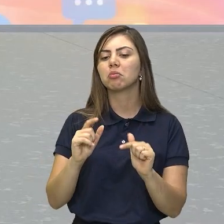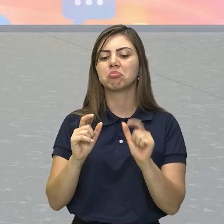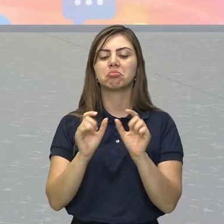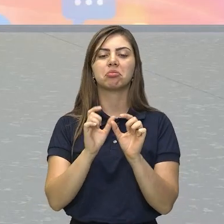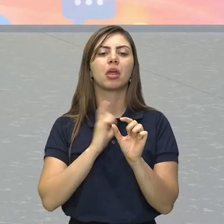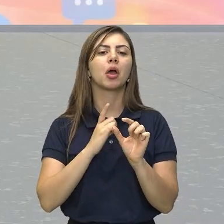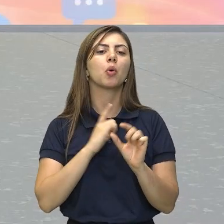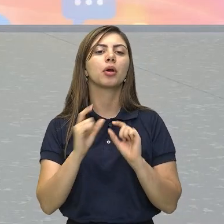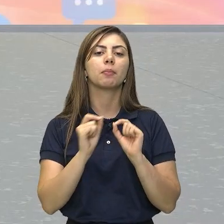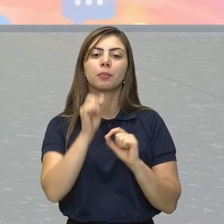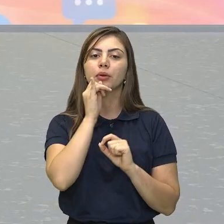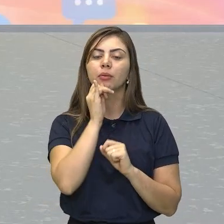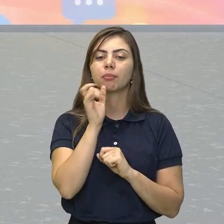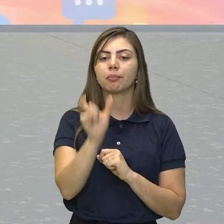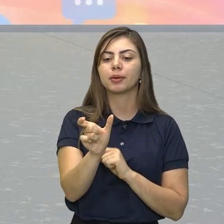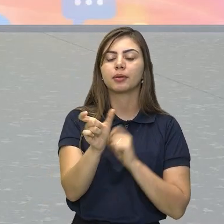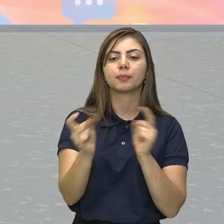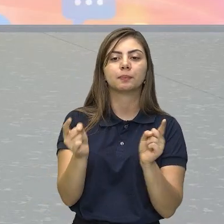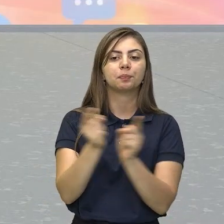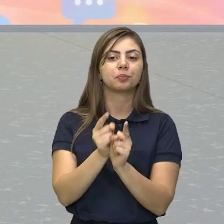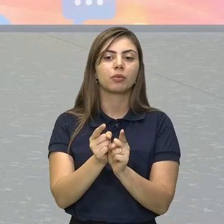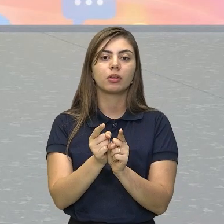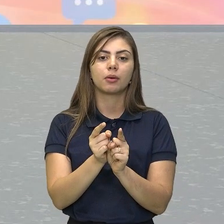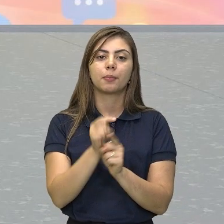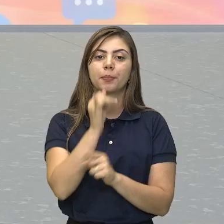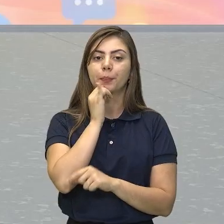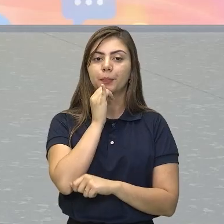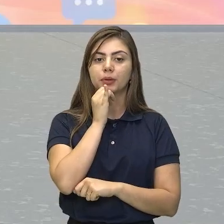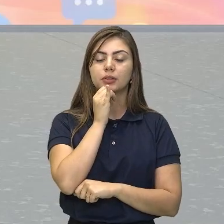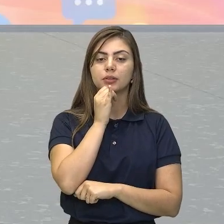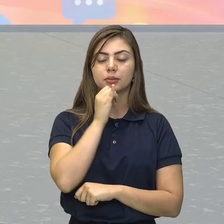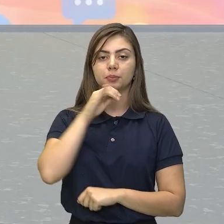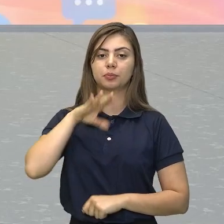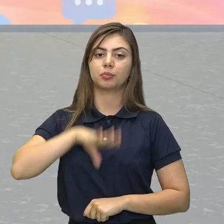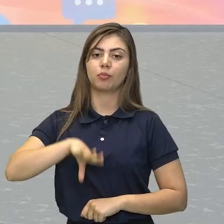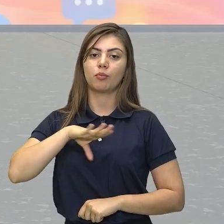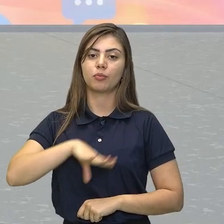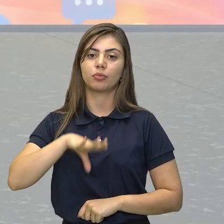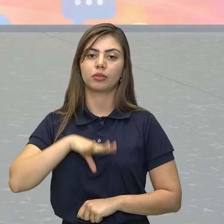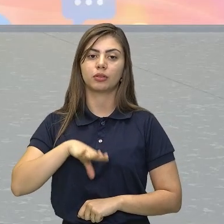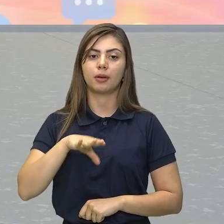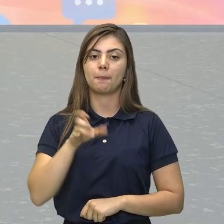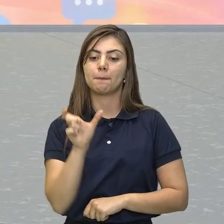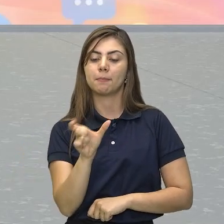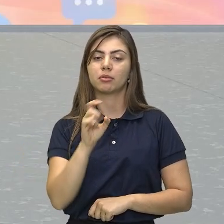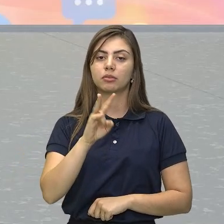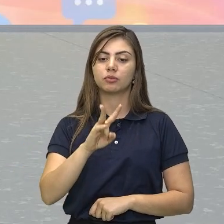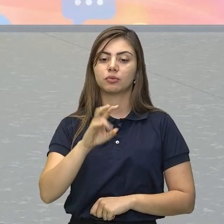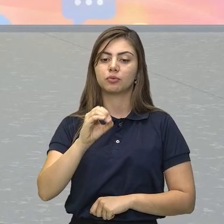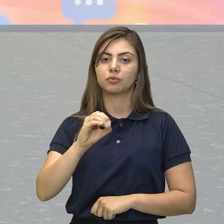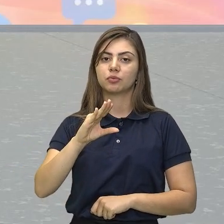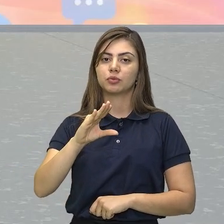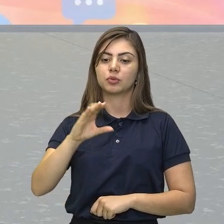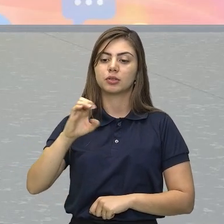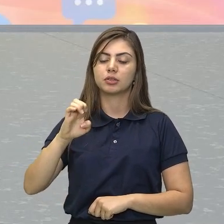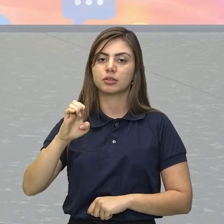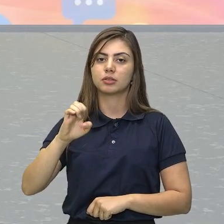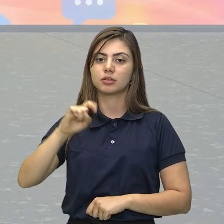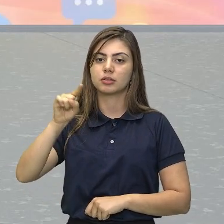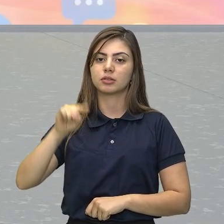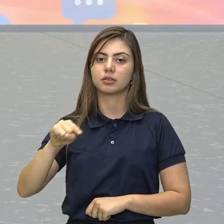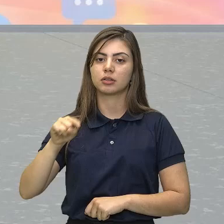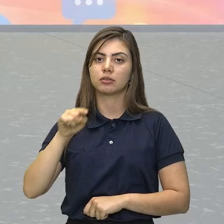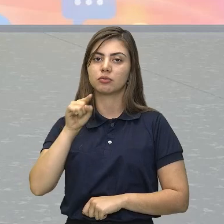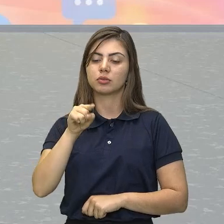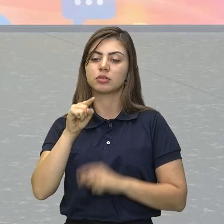Inclui abreviações, por exemplo, na língua portuguesa, nós abreviamos para